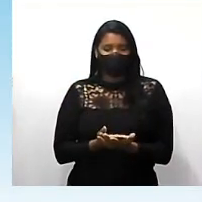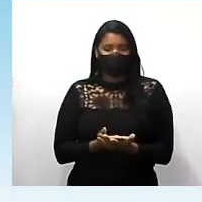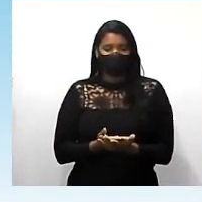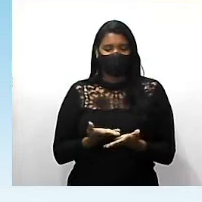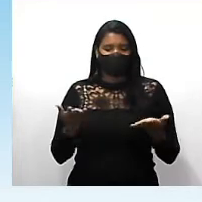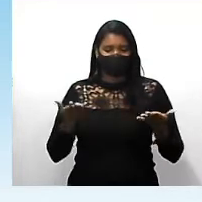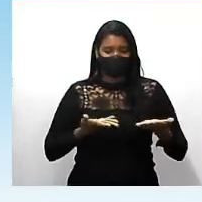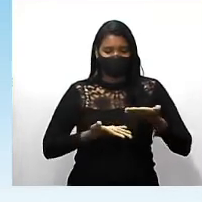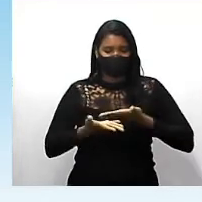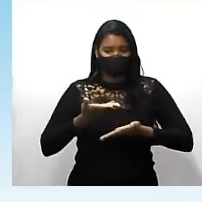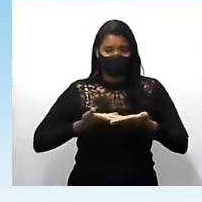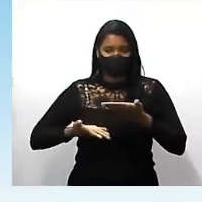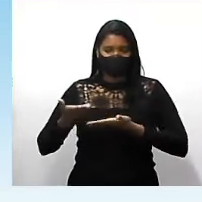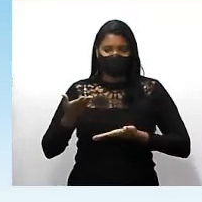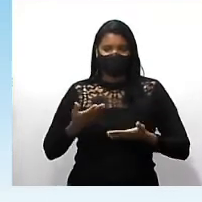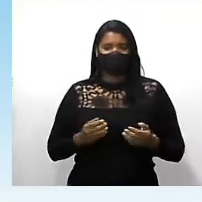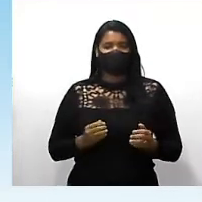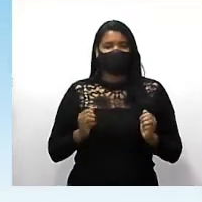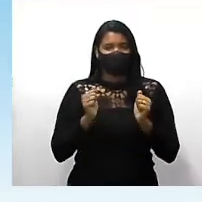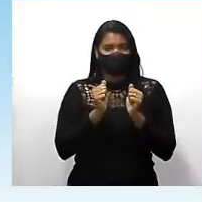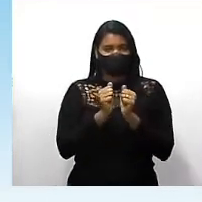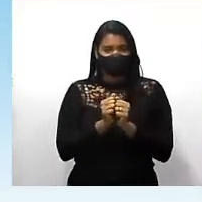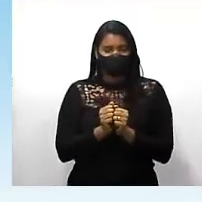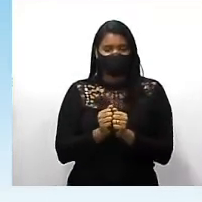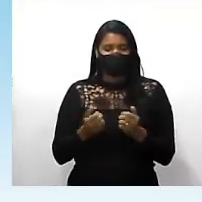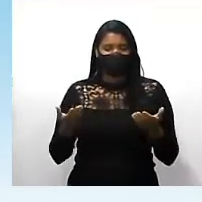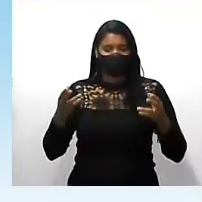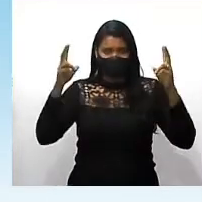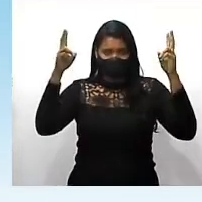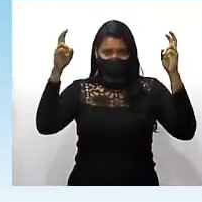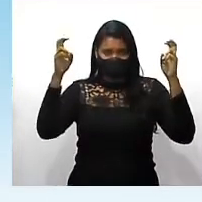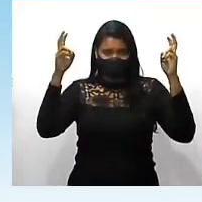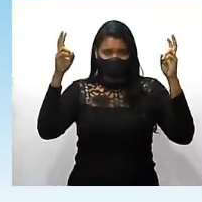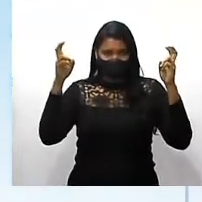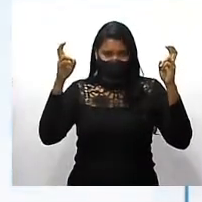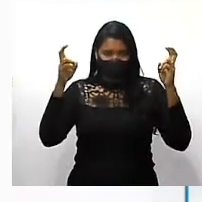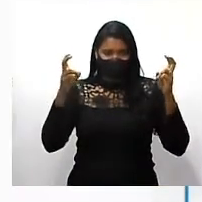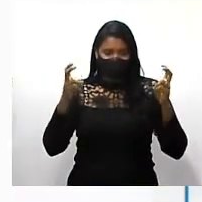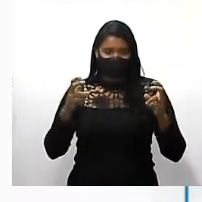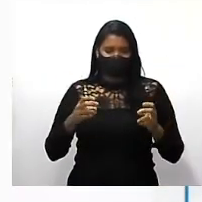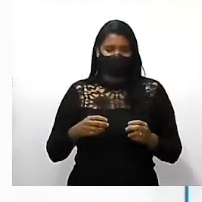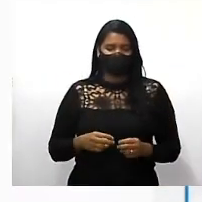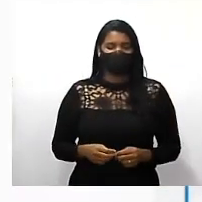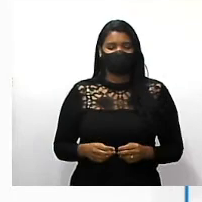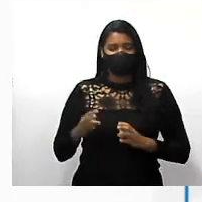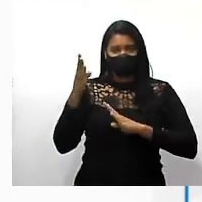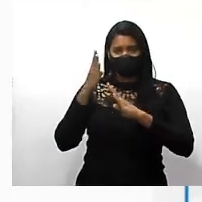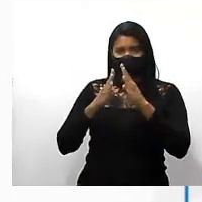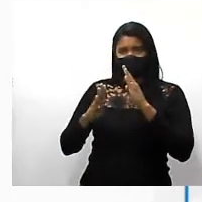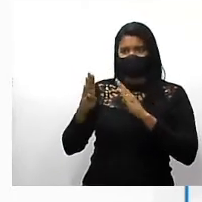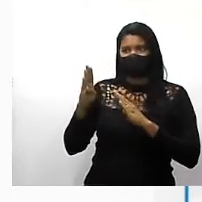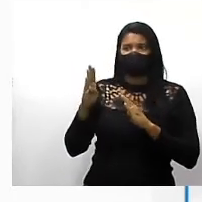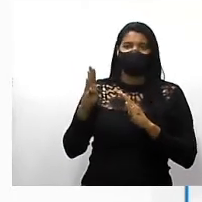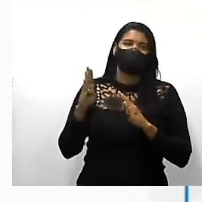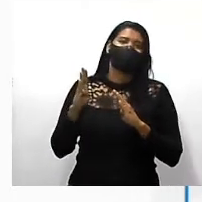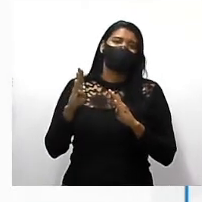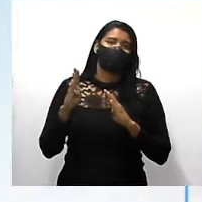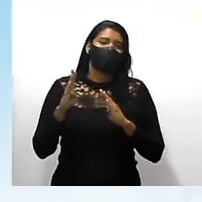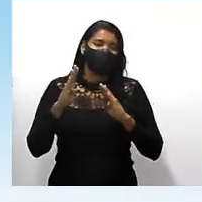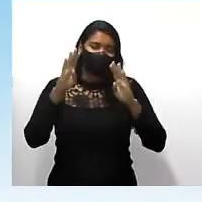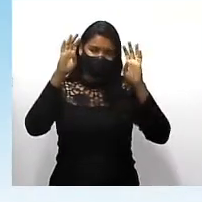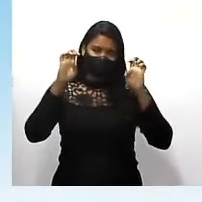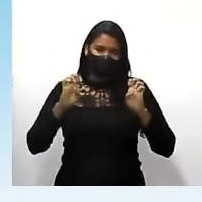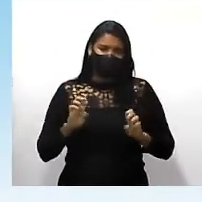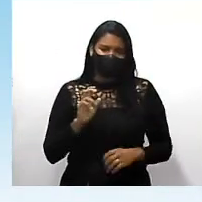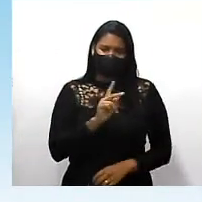de interação. Fechado? Então vamos juntos para o tema de hoje, que é questões de bioética. Professor, estudar